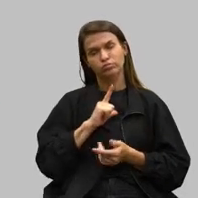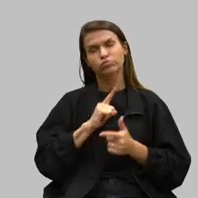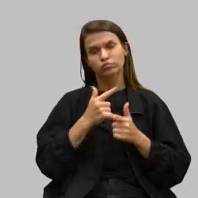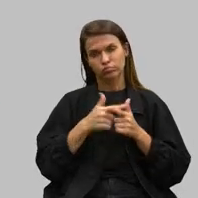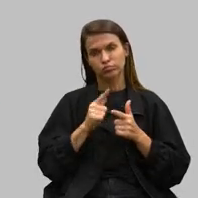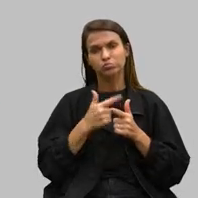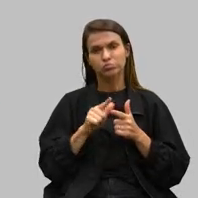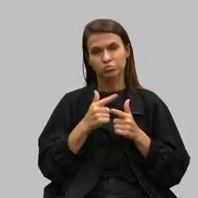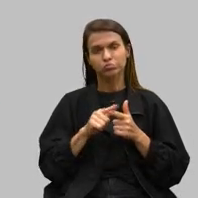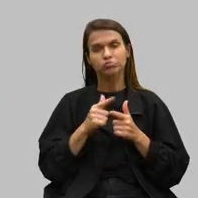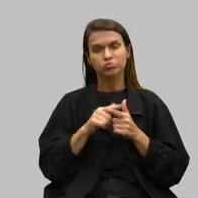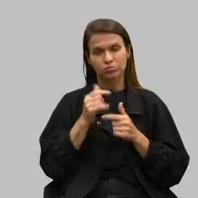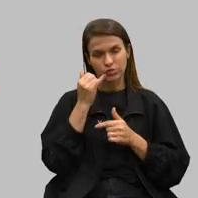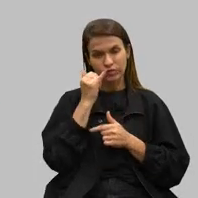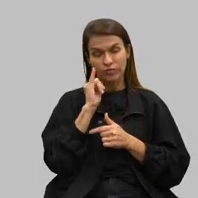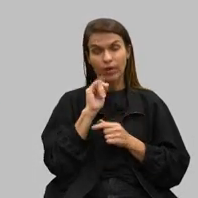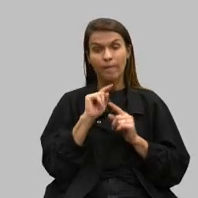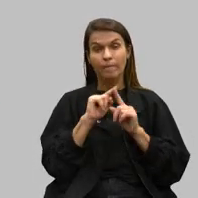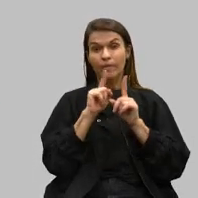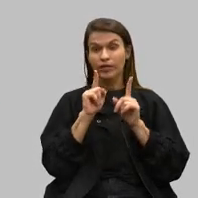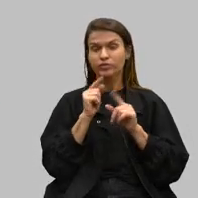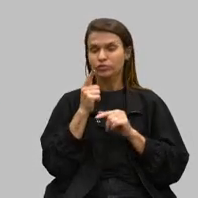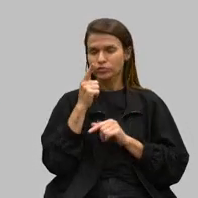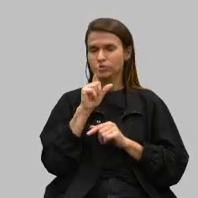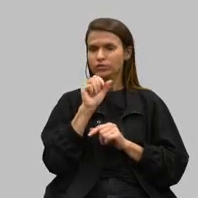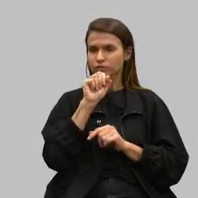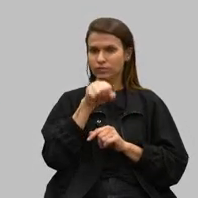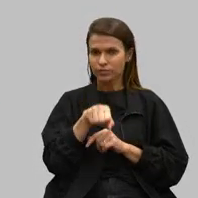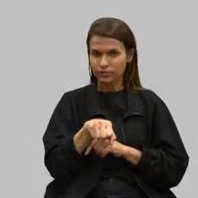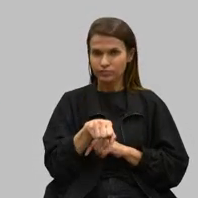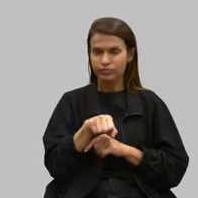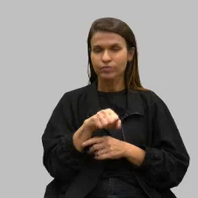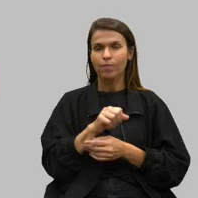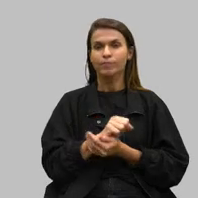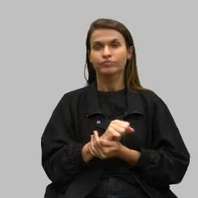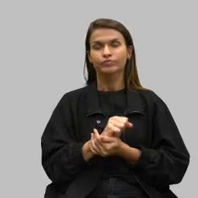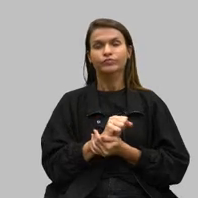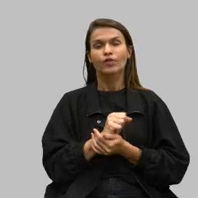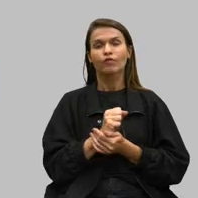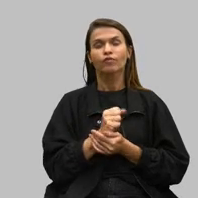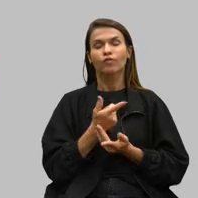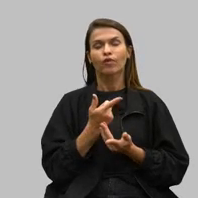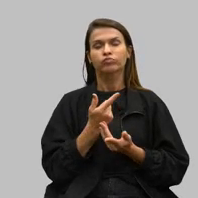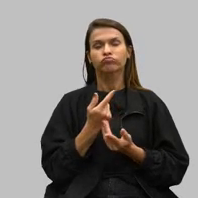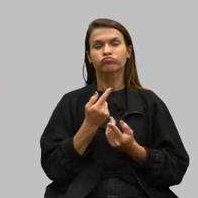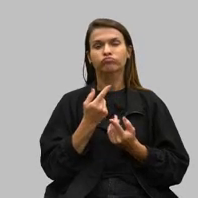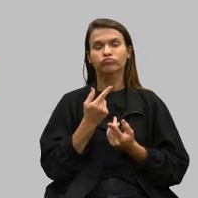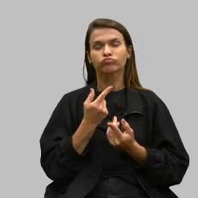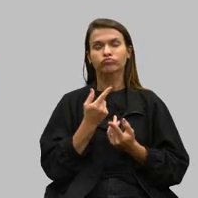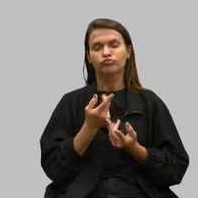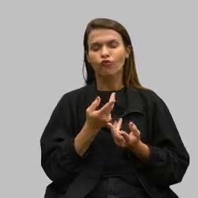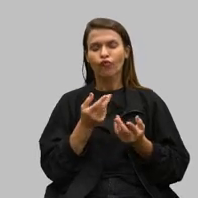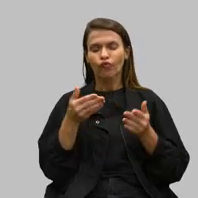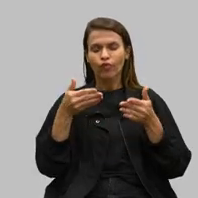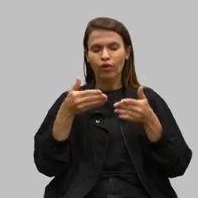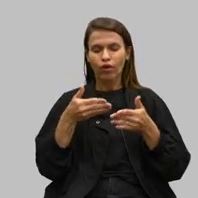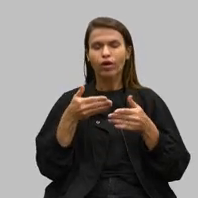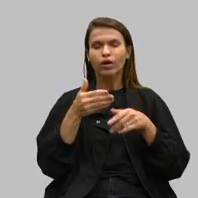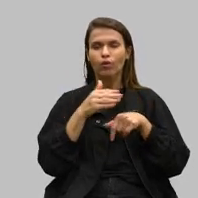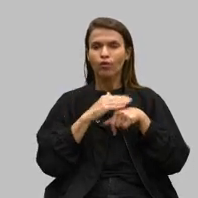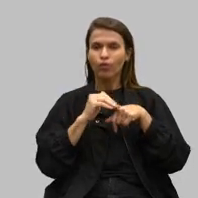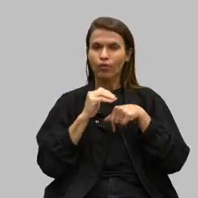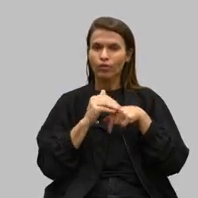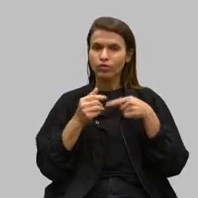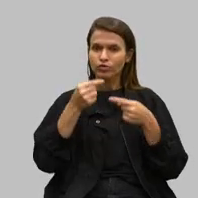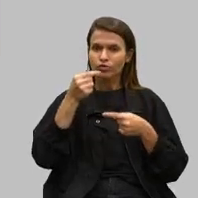quebrados, disruptivos, mas eu acho que a gente consegue, sim, e vou levar isso com muito carinho para a gente discutir